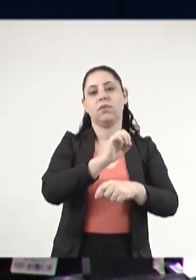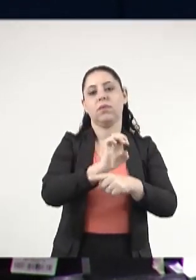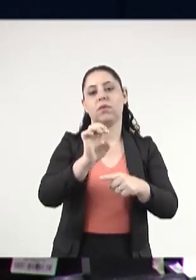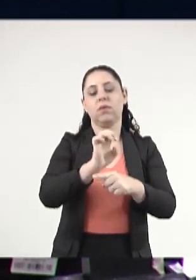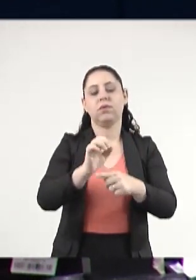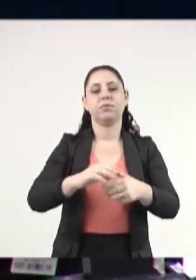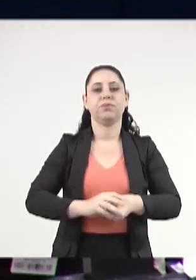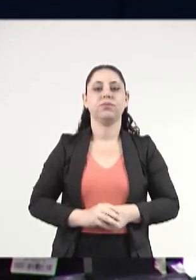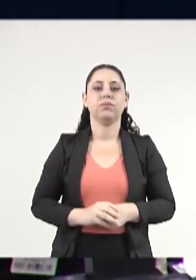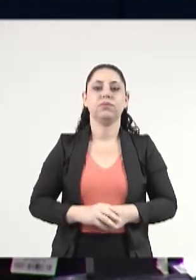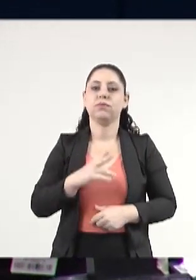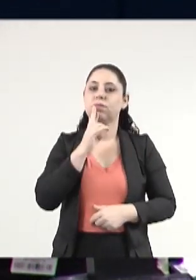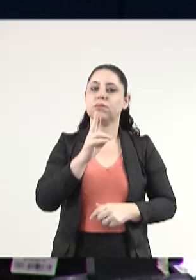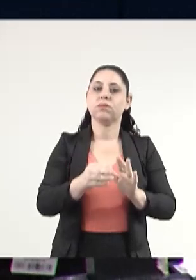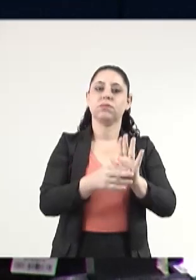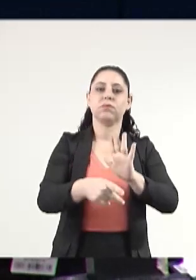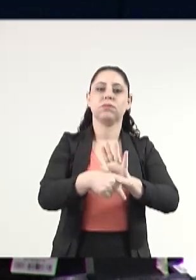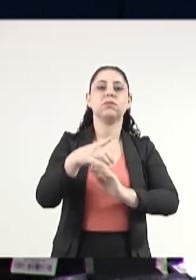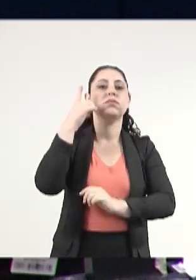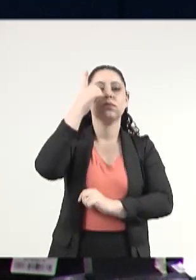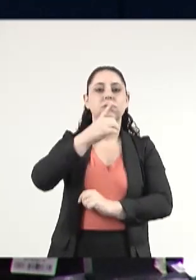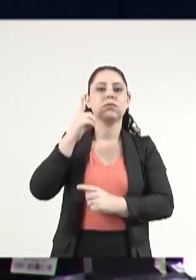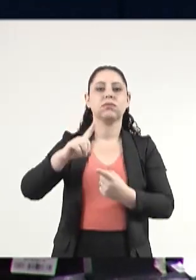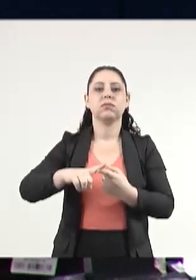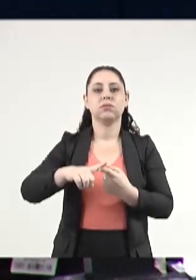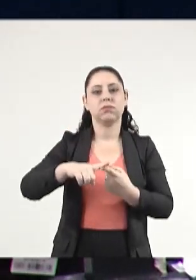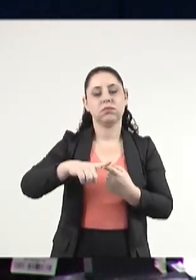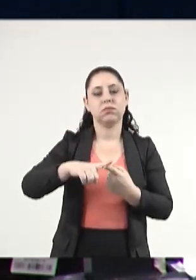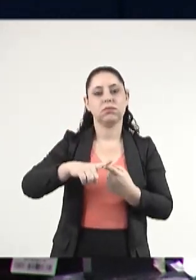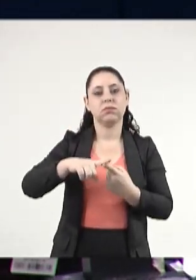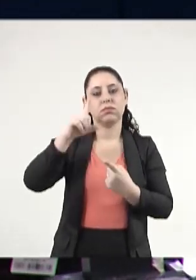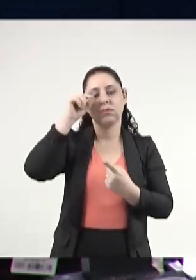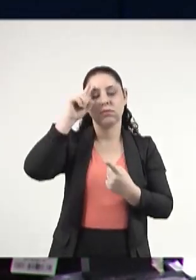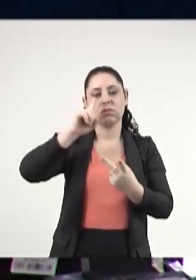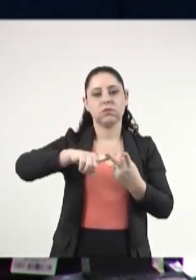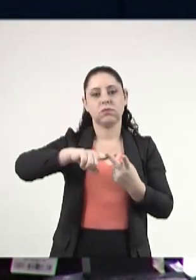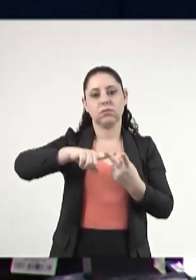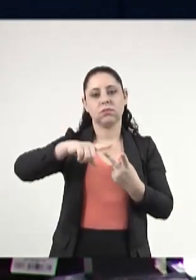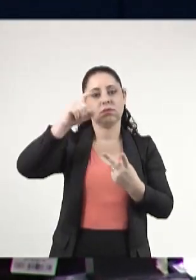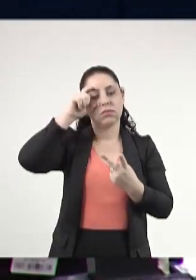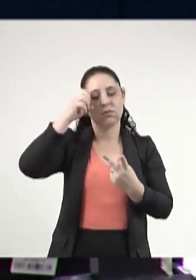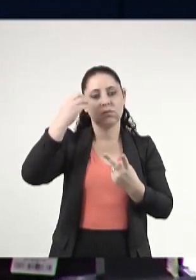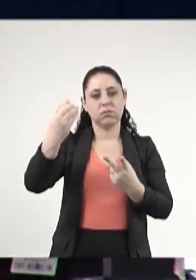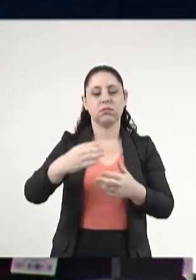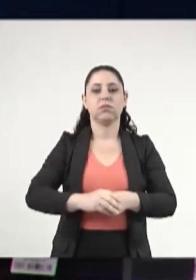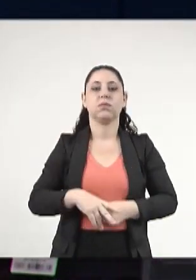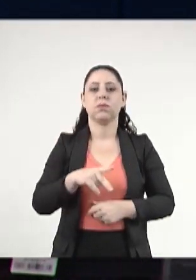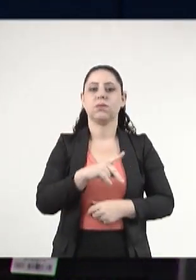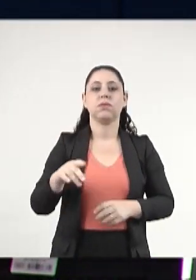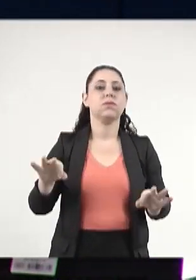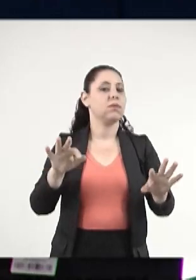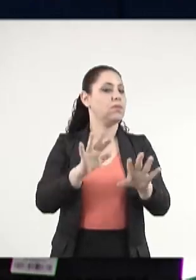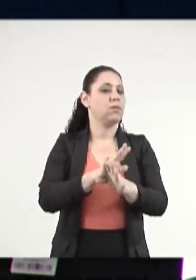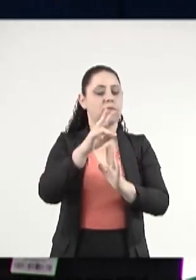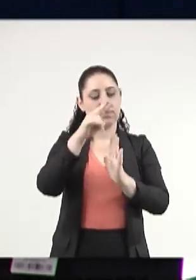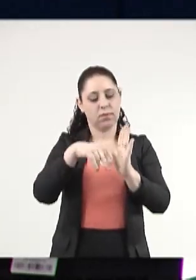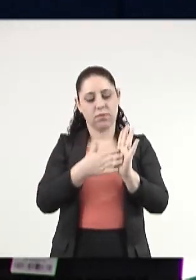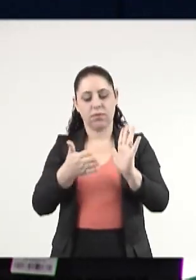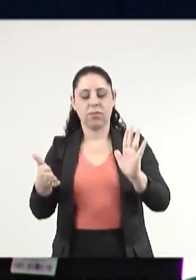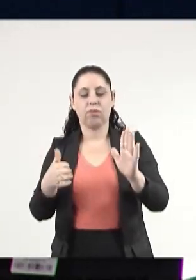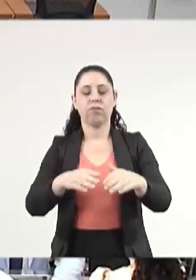Mato Grosso do Sul, respondendo indicações dos deputados Gerson Claro e Pedro Oceano Neto. Senhor presidente, está lido o